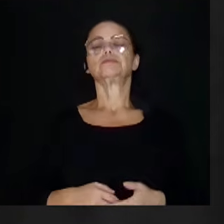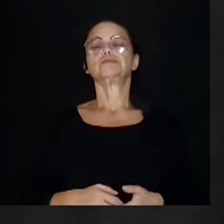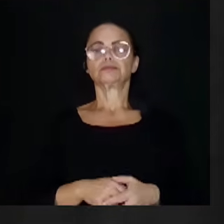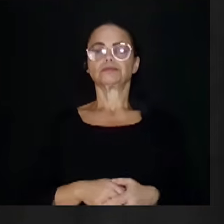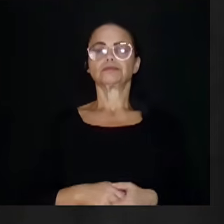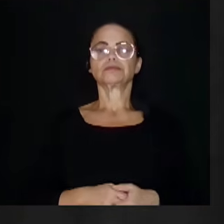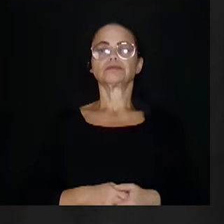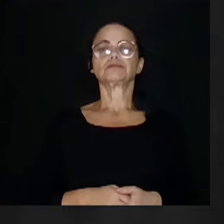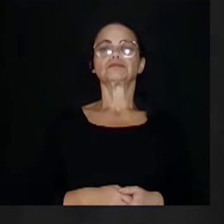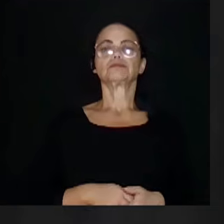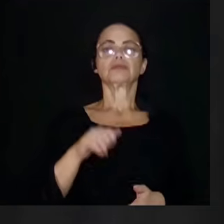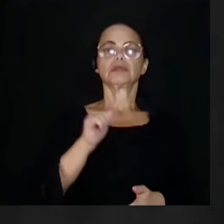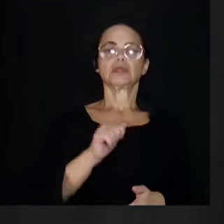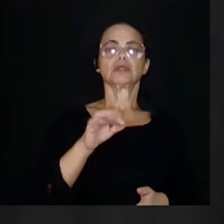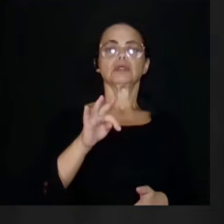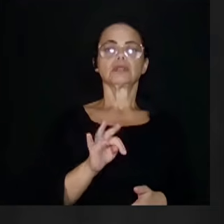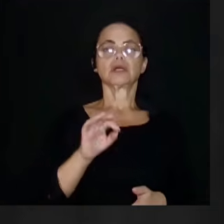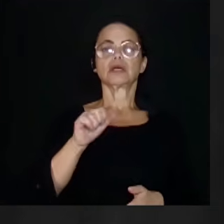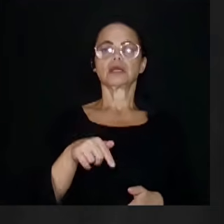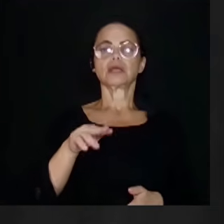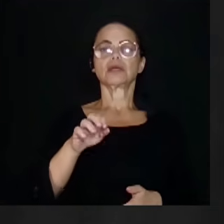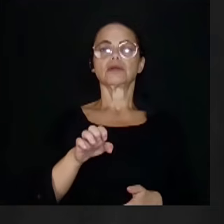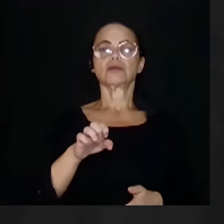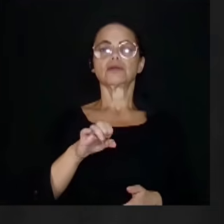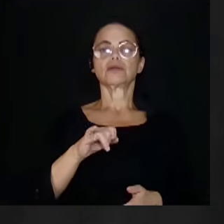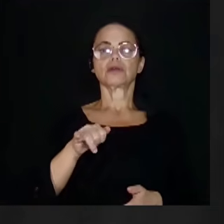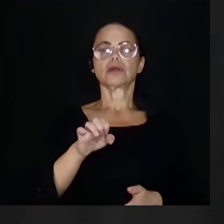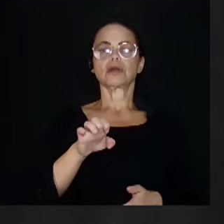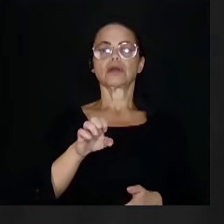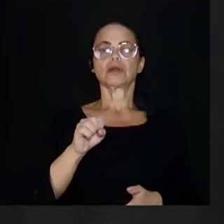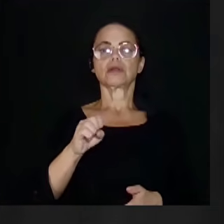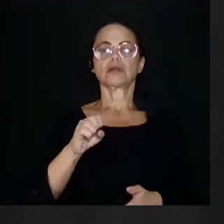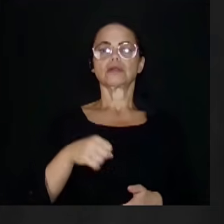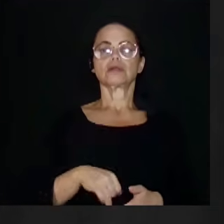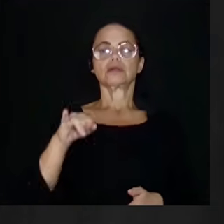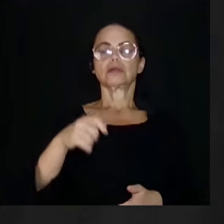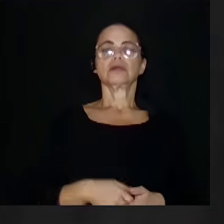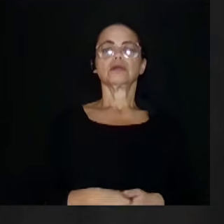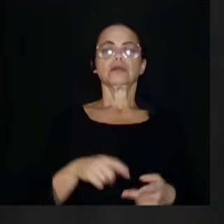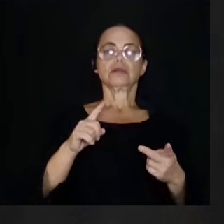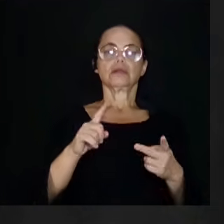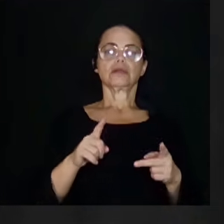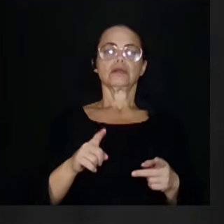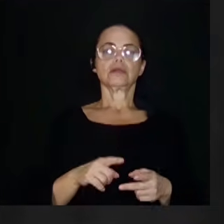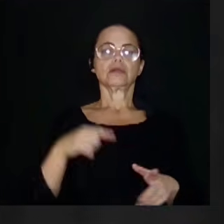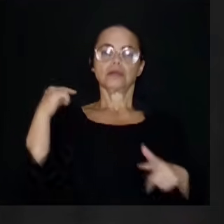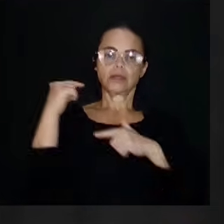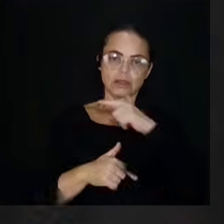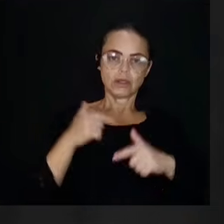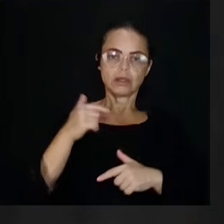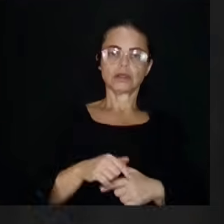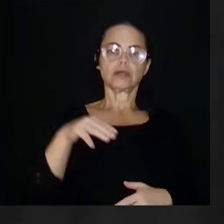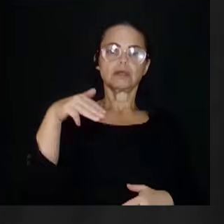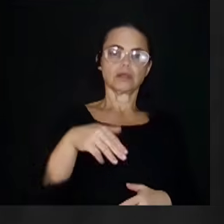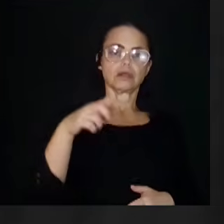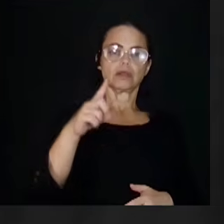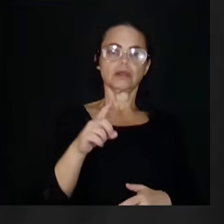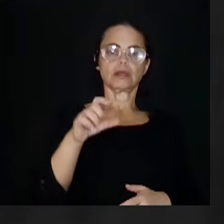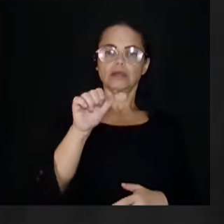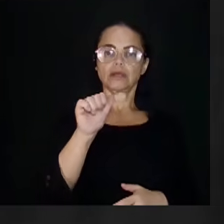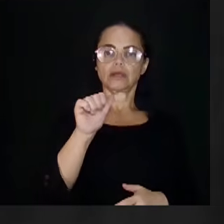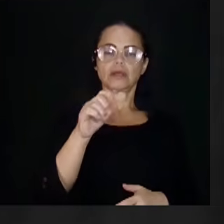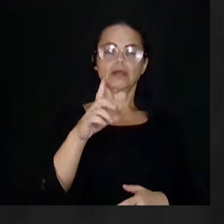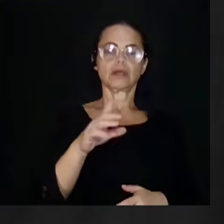ele também o nome dele é Elvio Mota, ele trabalha no MDA, né, no Ministério do Desenvolvimento